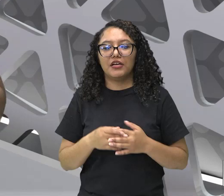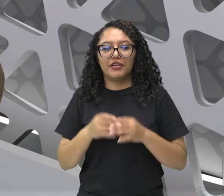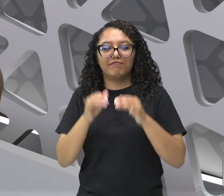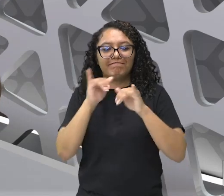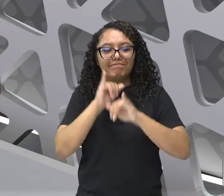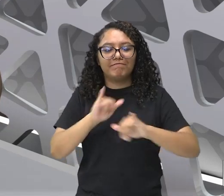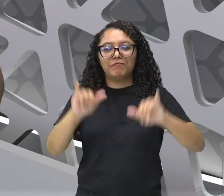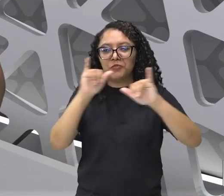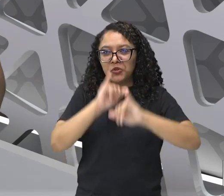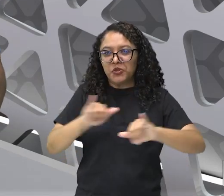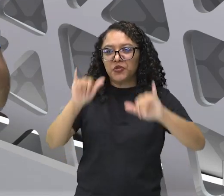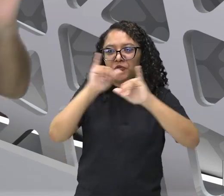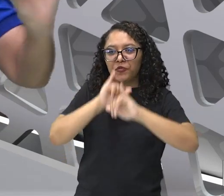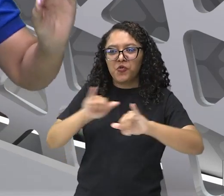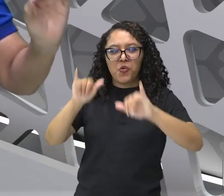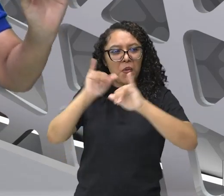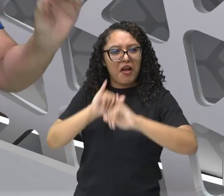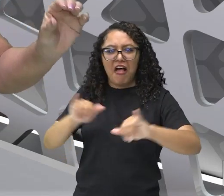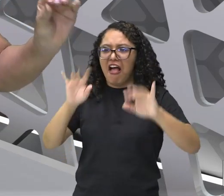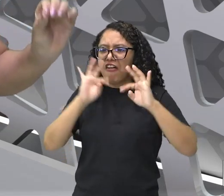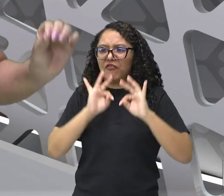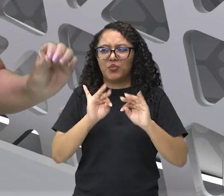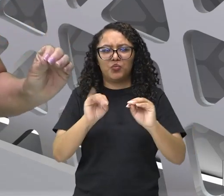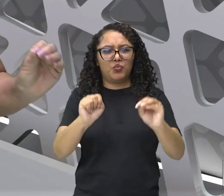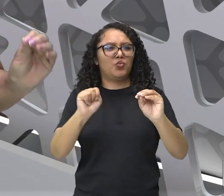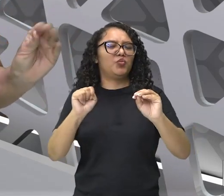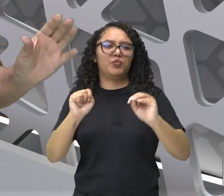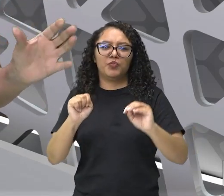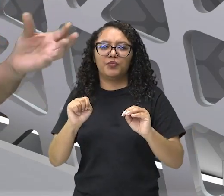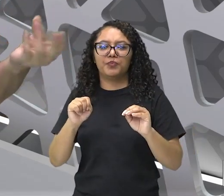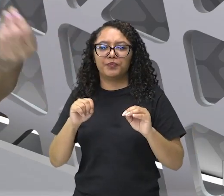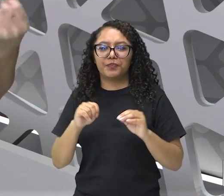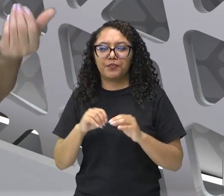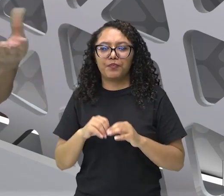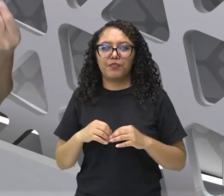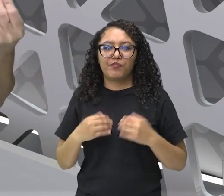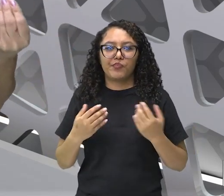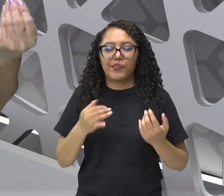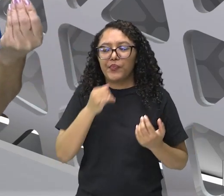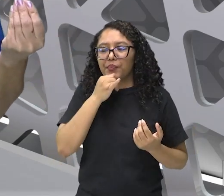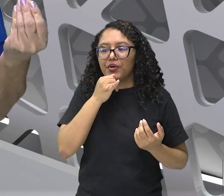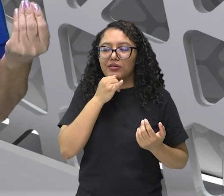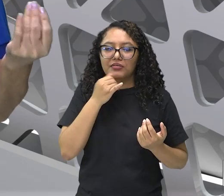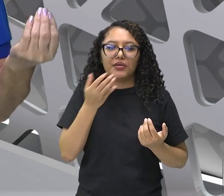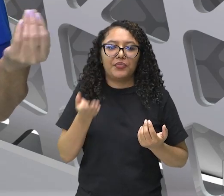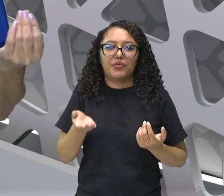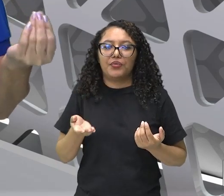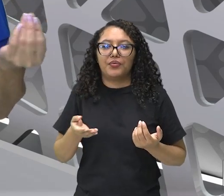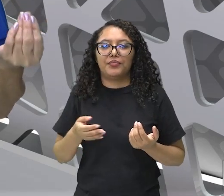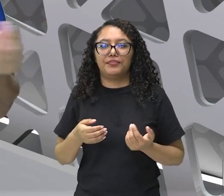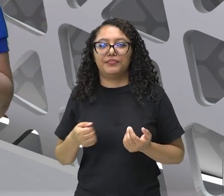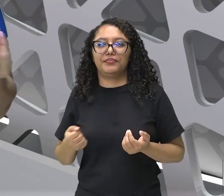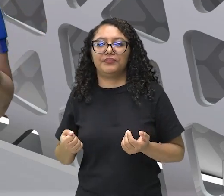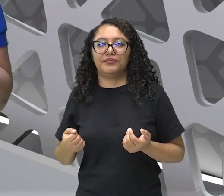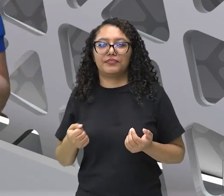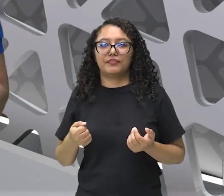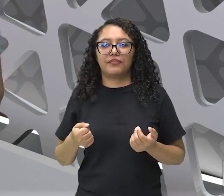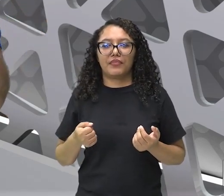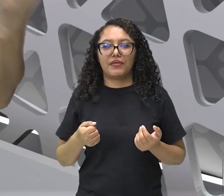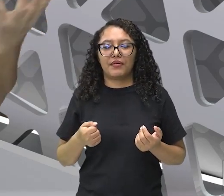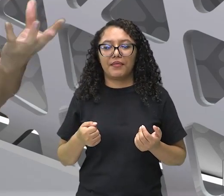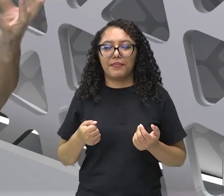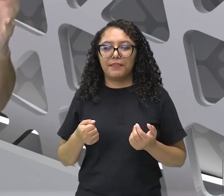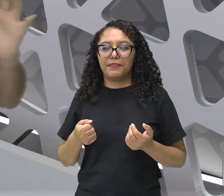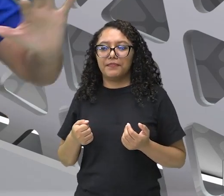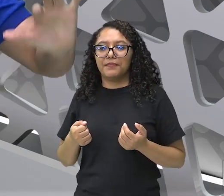para difundir essa ideia e até para, digamos assim,